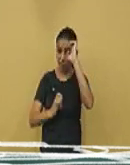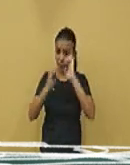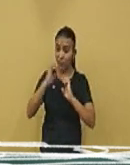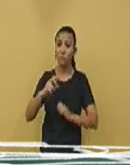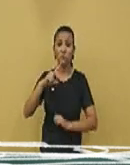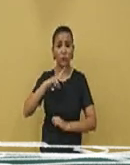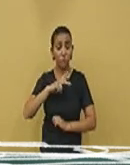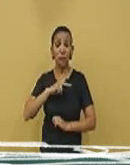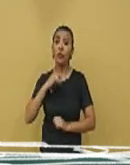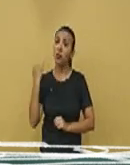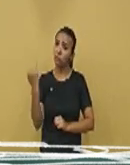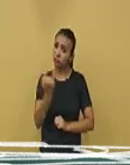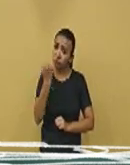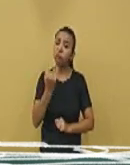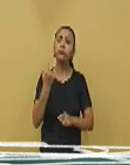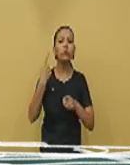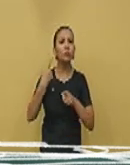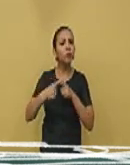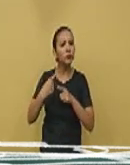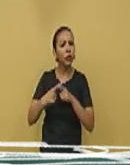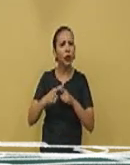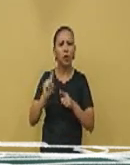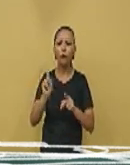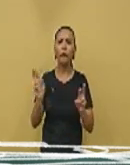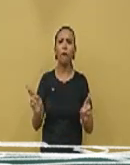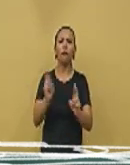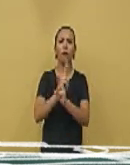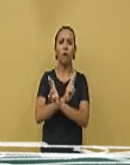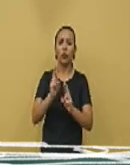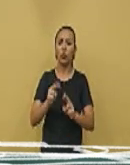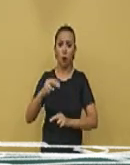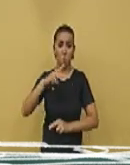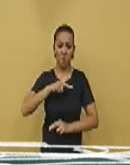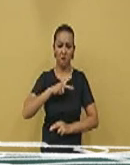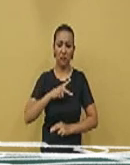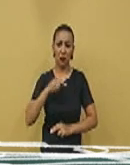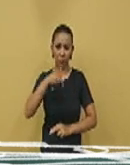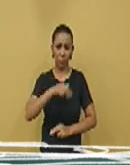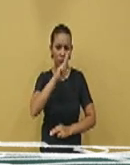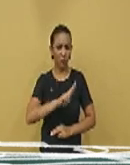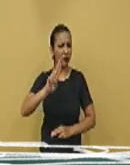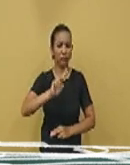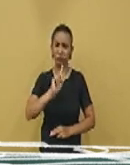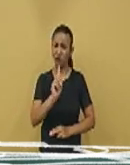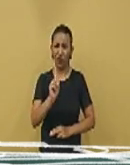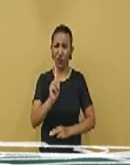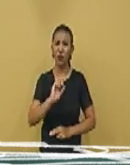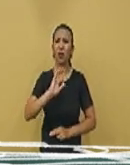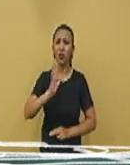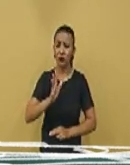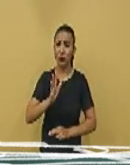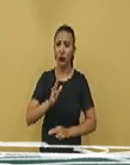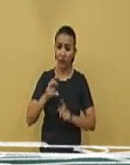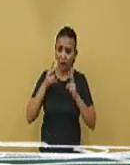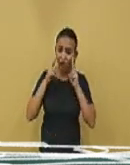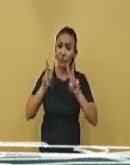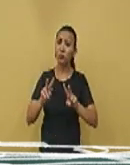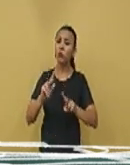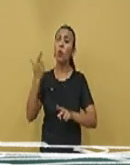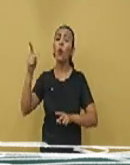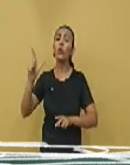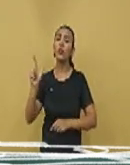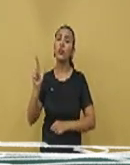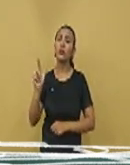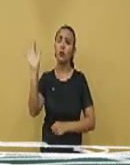ela é fundamental, por quê? E não é uma relação que vai privatizar a universidade. Nós já vimos isso em várias universidades federais e não